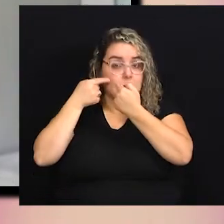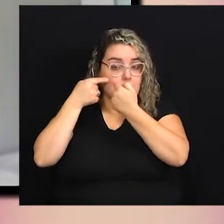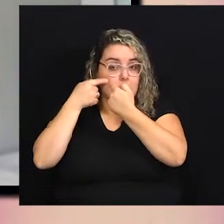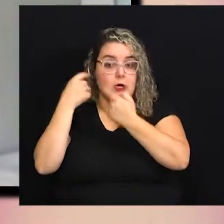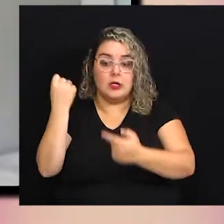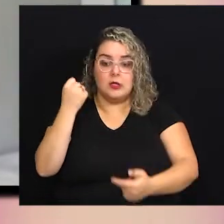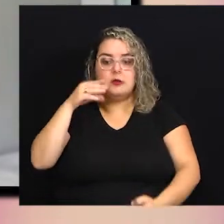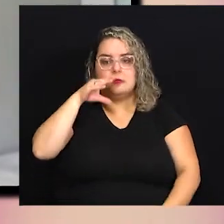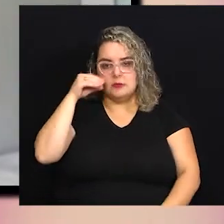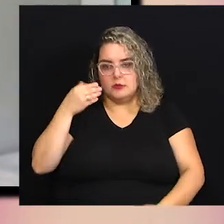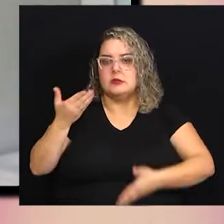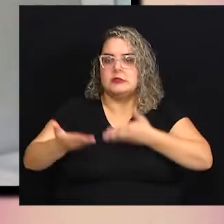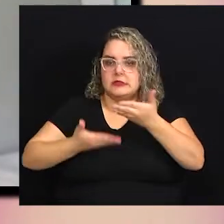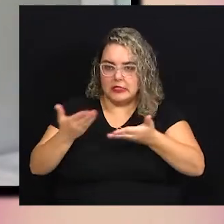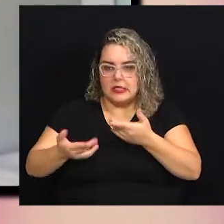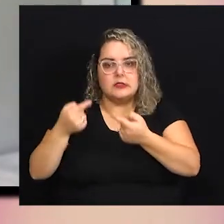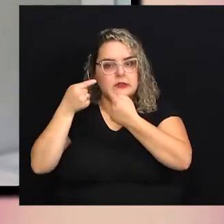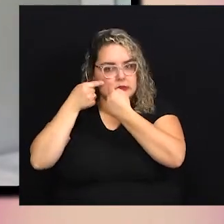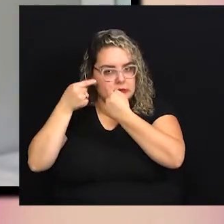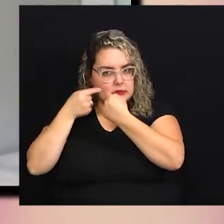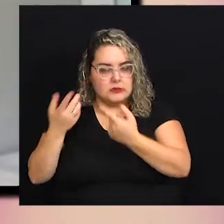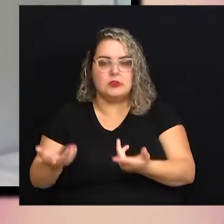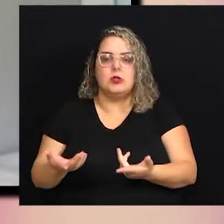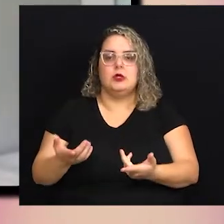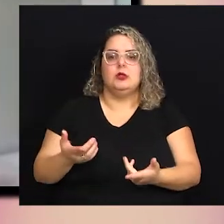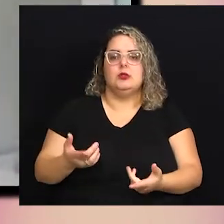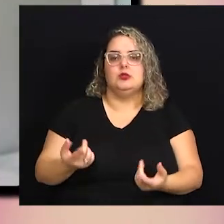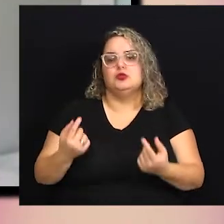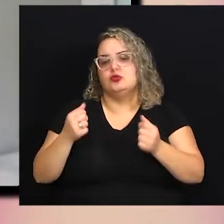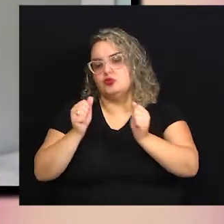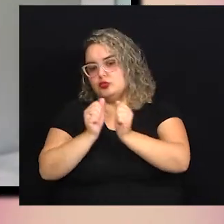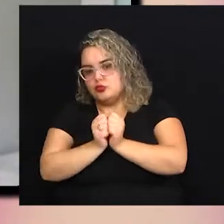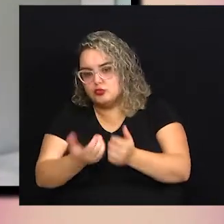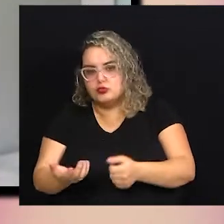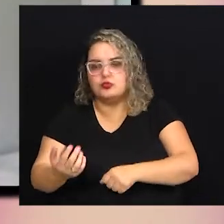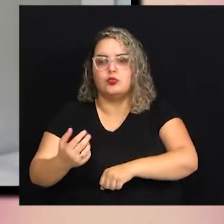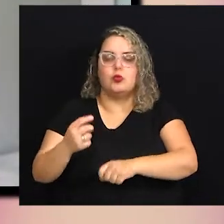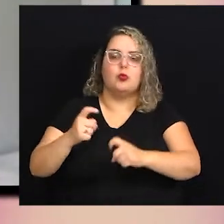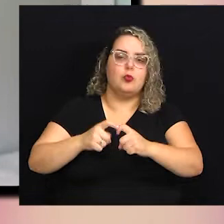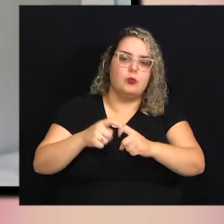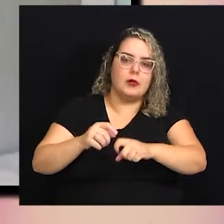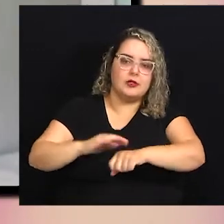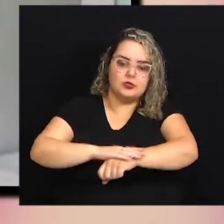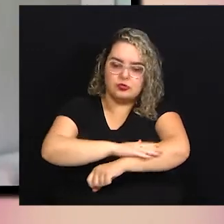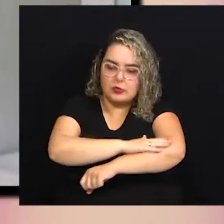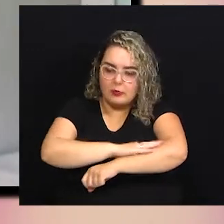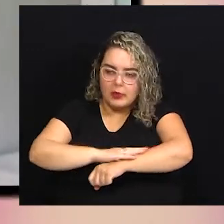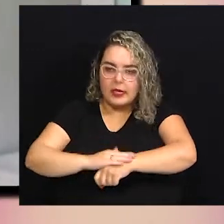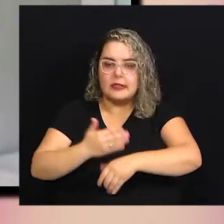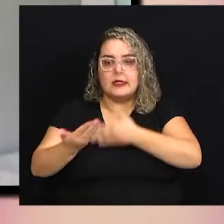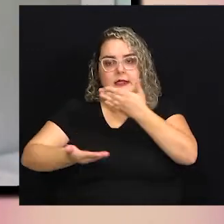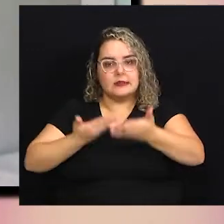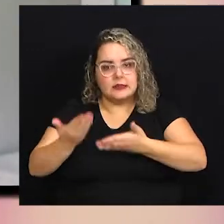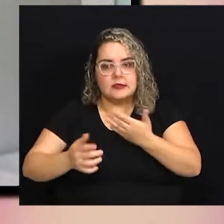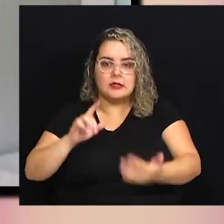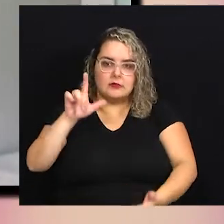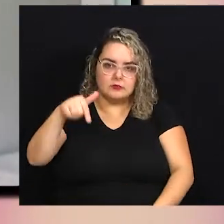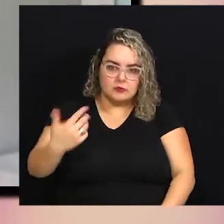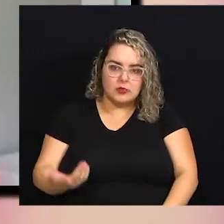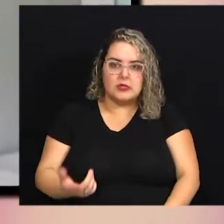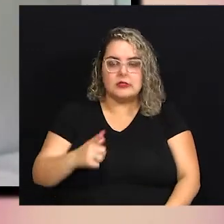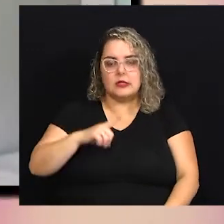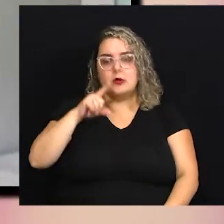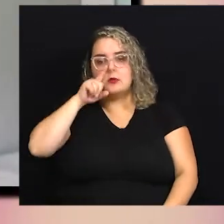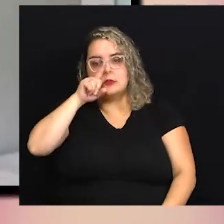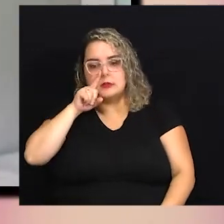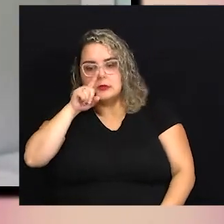demanda. Se é uma acne grave no adolescente, a gente trata a acne, né? Eventualmente com a parceria de um dermatologista, trata aquilo e depois,